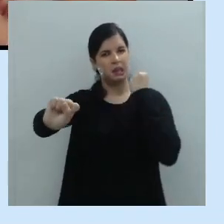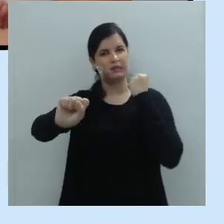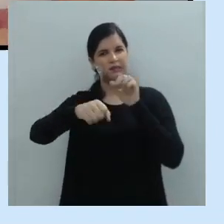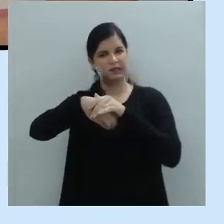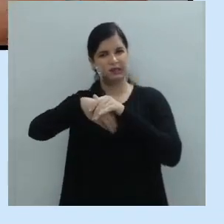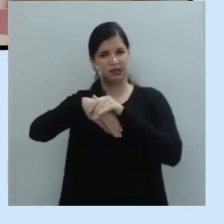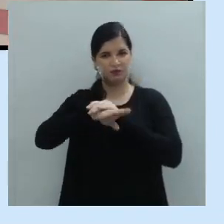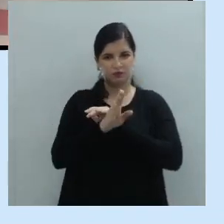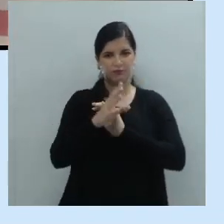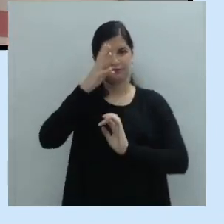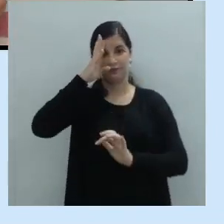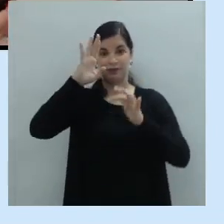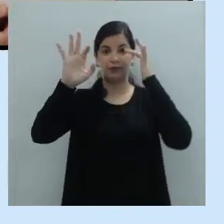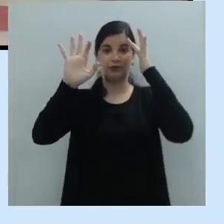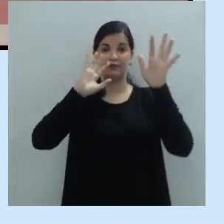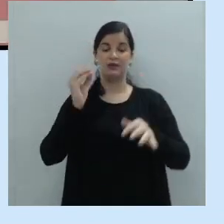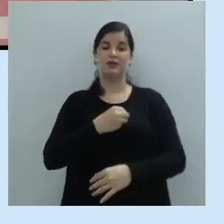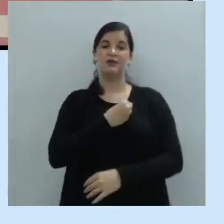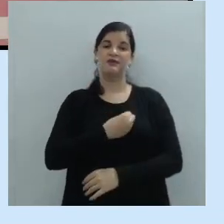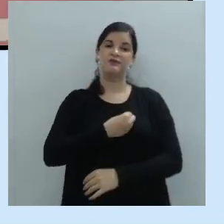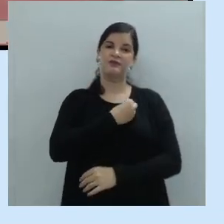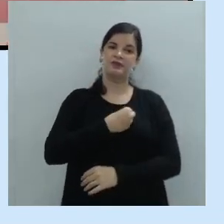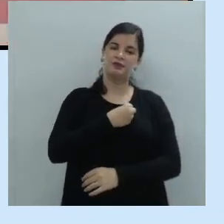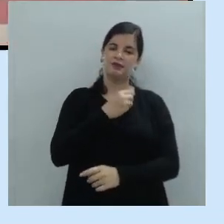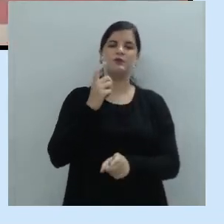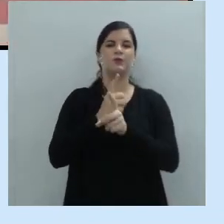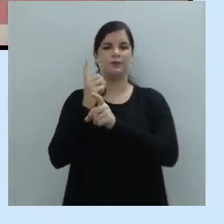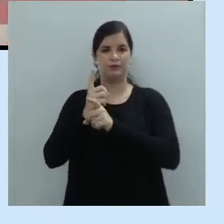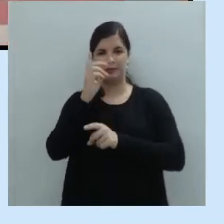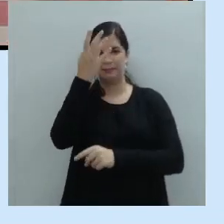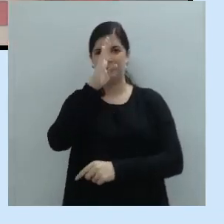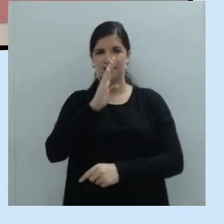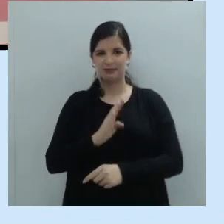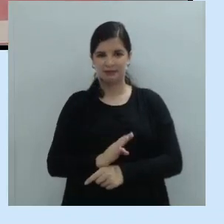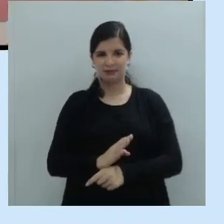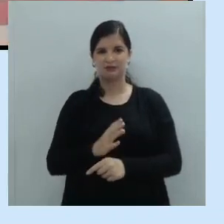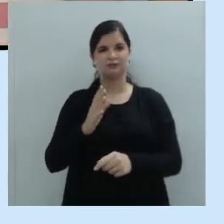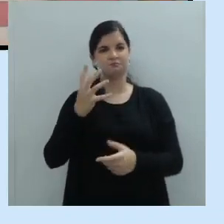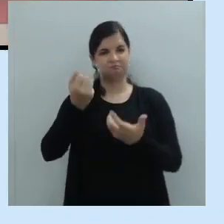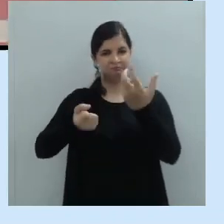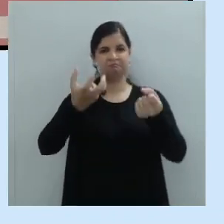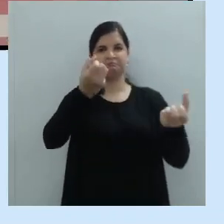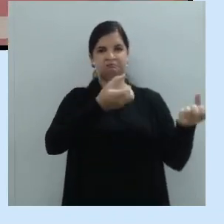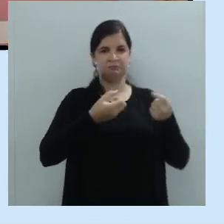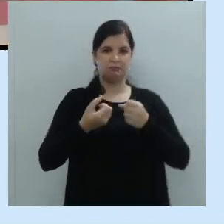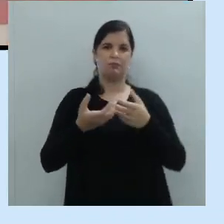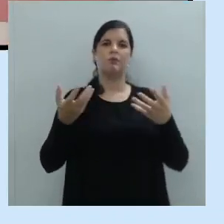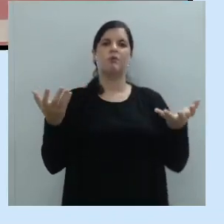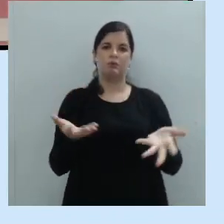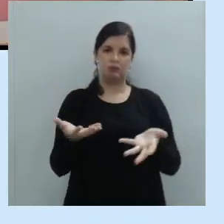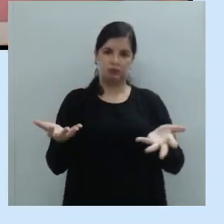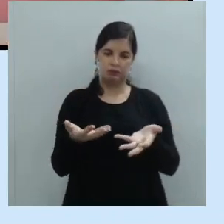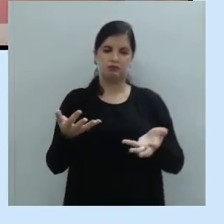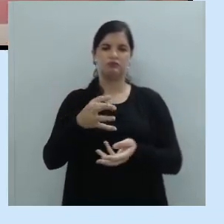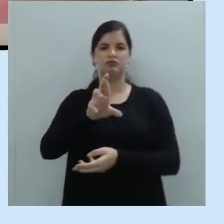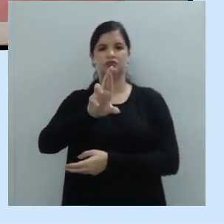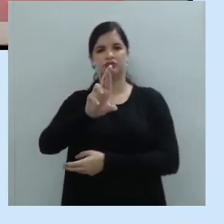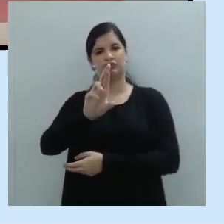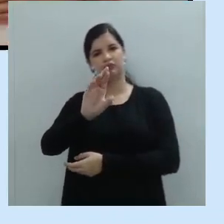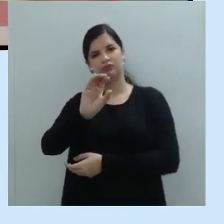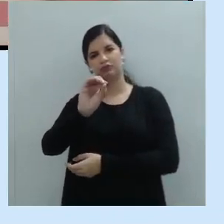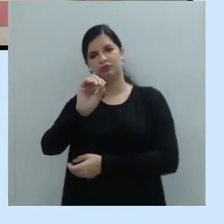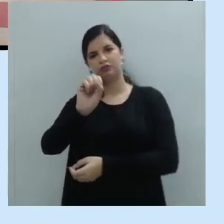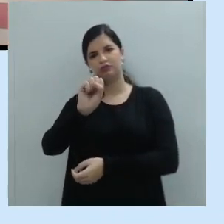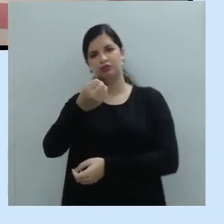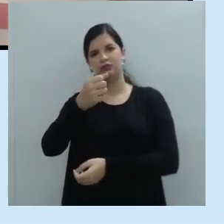tradições e filosofias de vida que mais existem no Brasil, com mais adeptos. Então hoje a questão da Rosa Cruz. Então